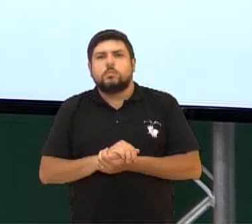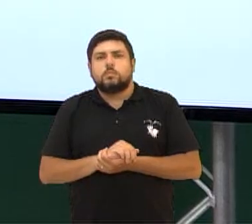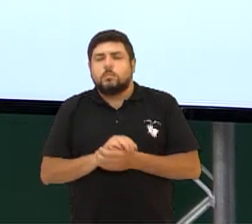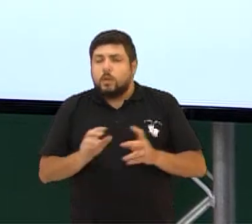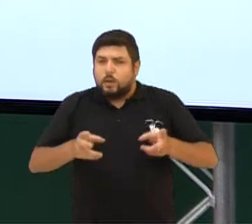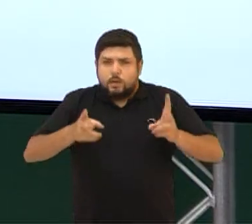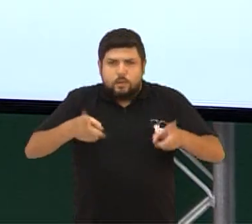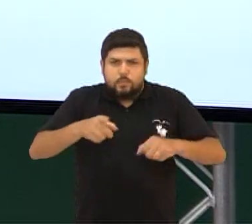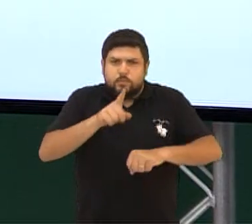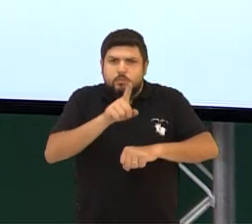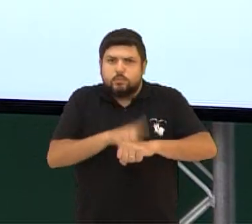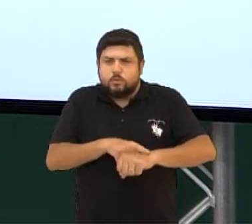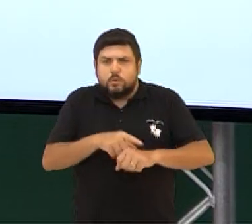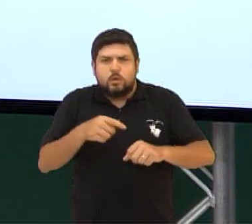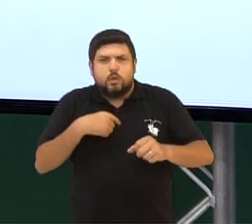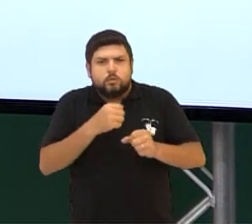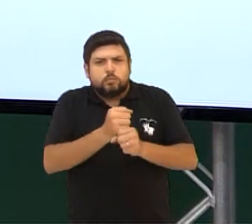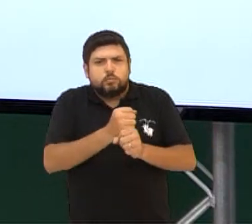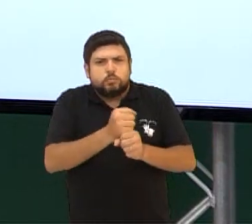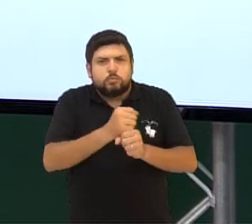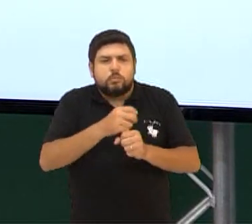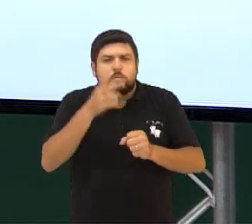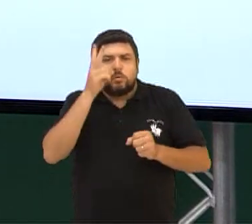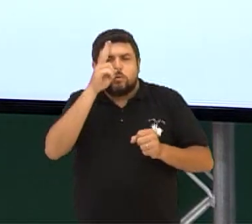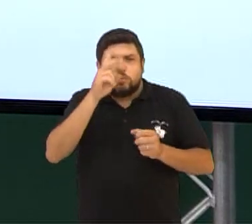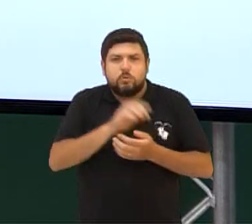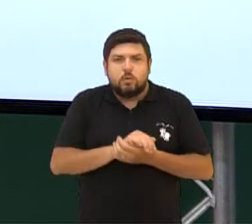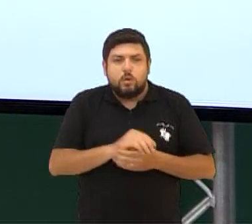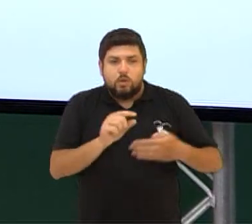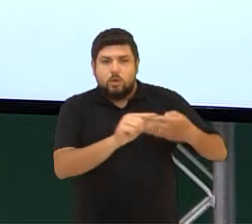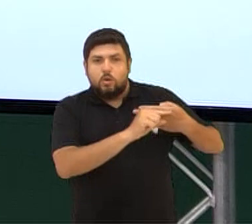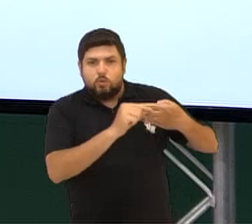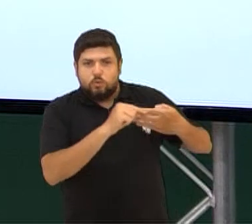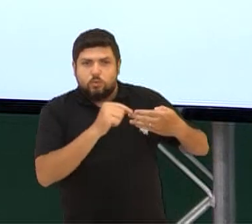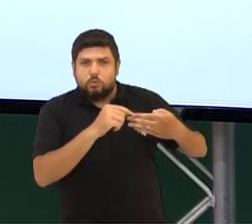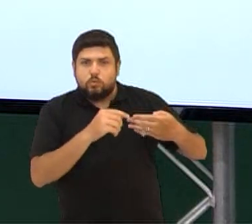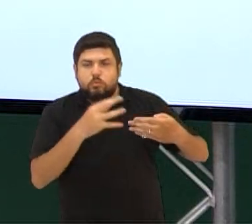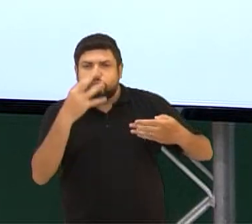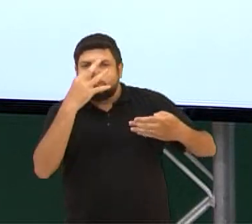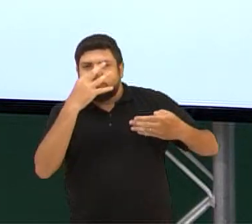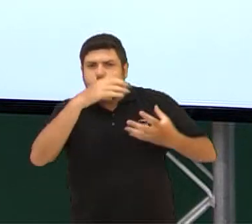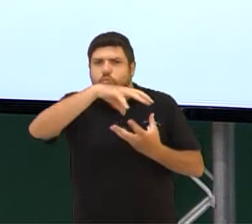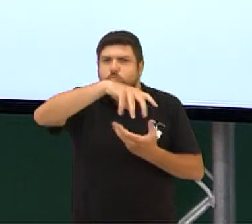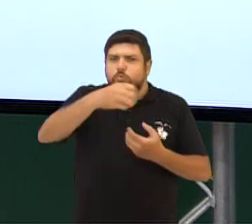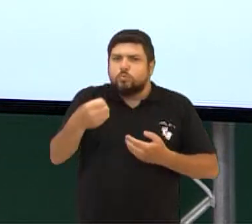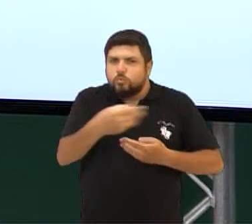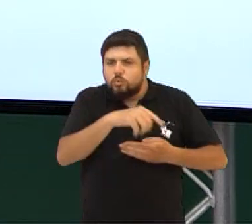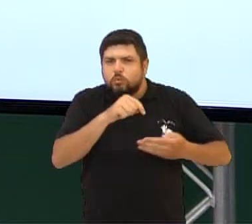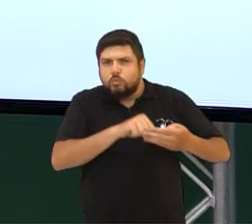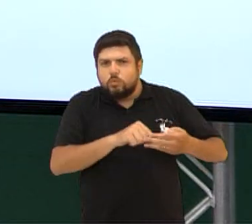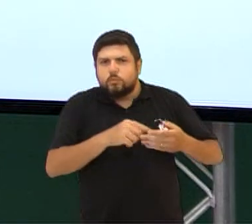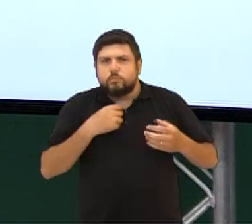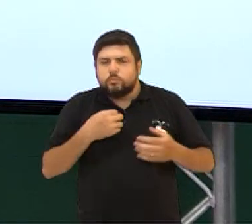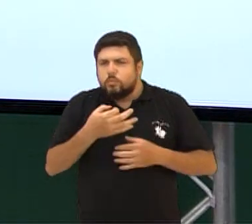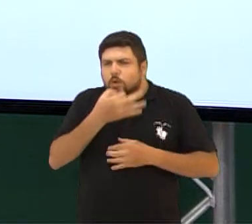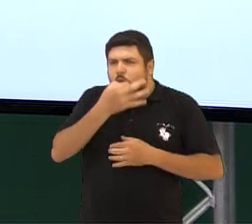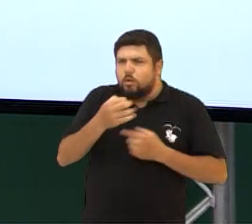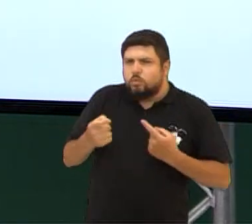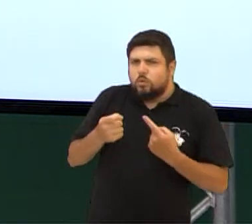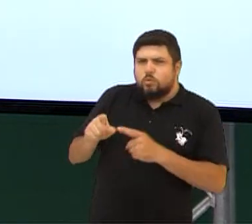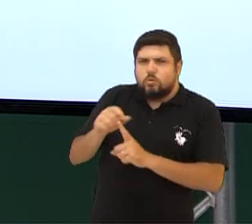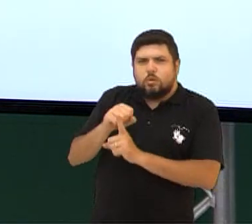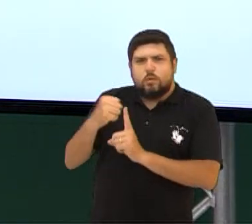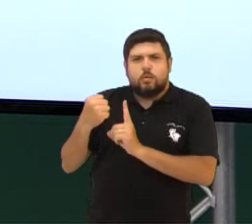histórico e o Aldous Huxley também pretende fazer essa crítica à sociedade. principalmente a sociedade de massas. Então,